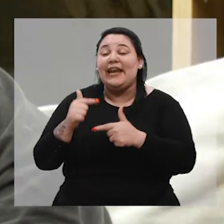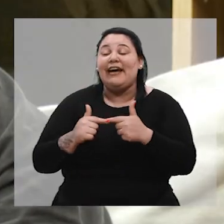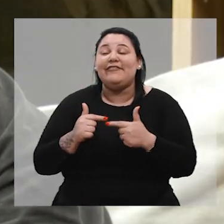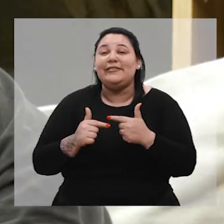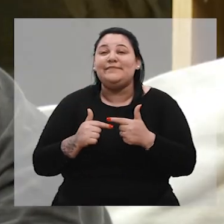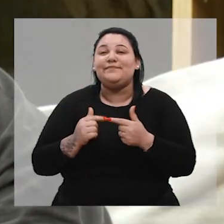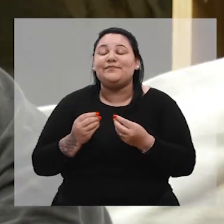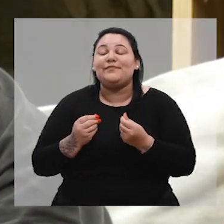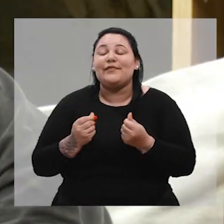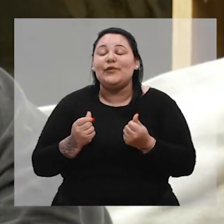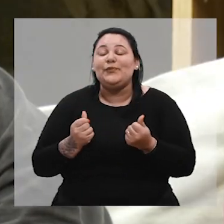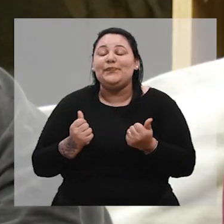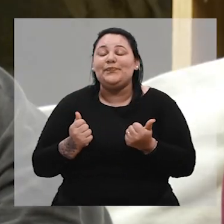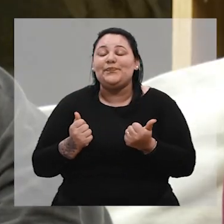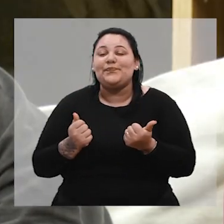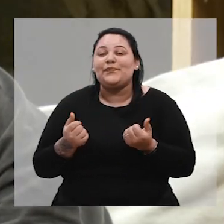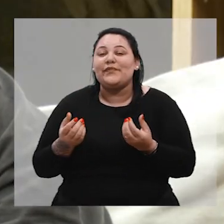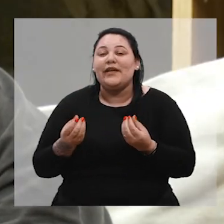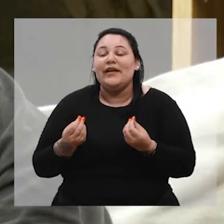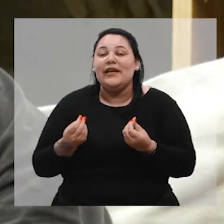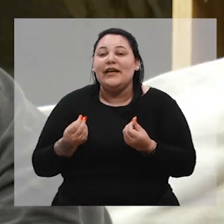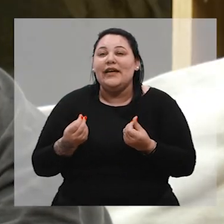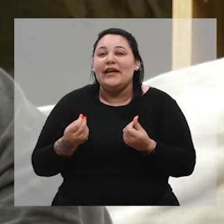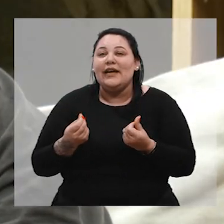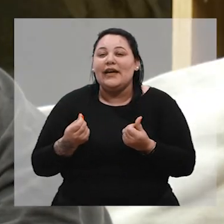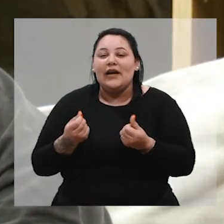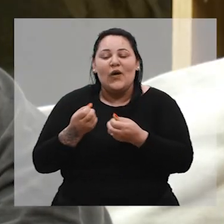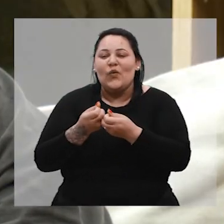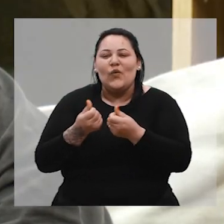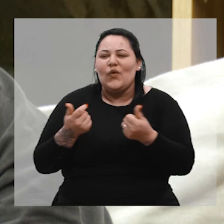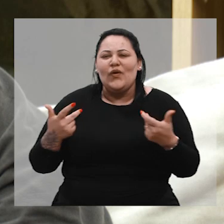trabalhava com